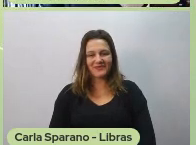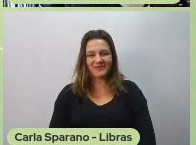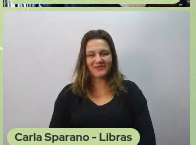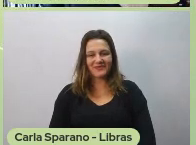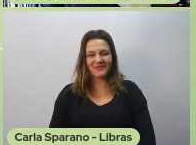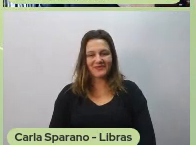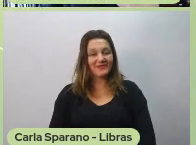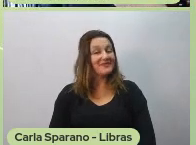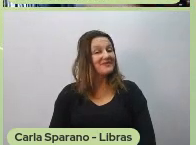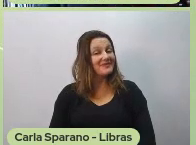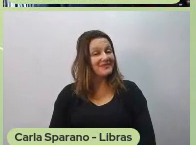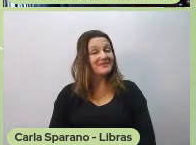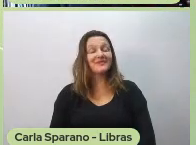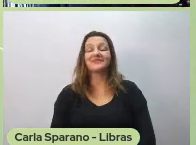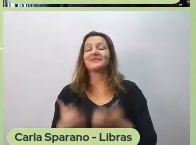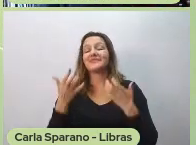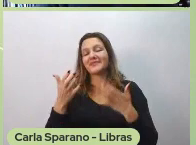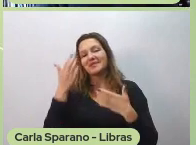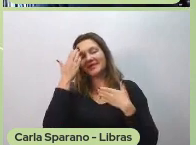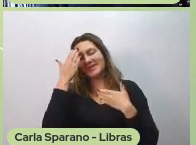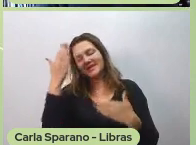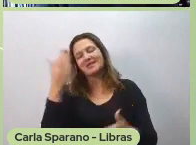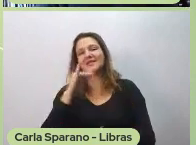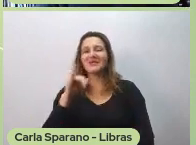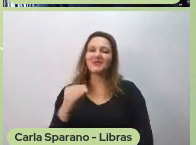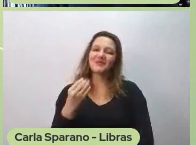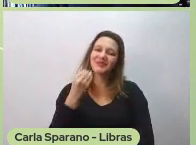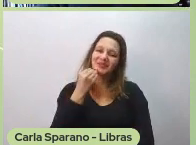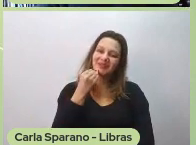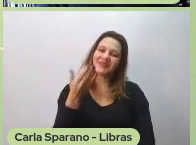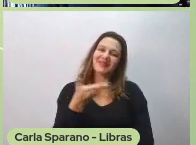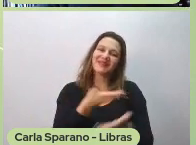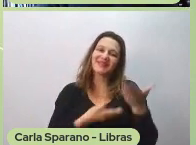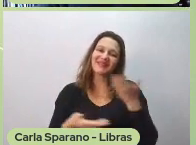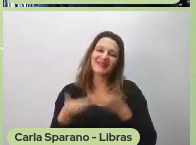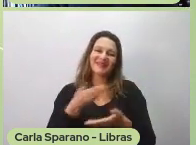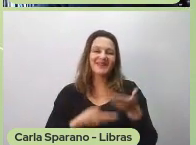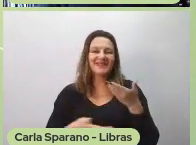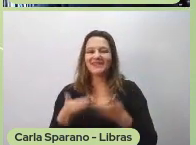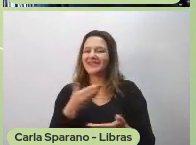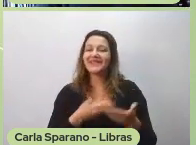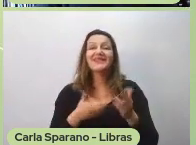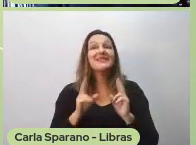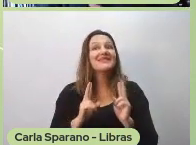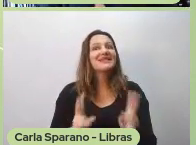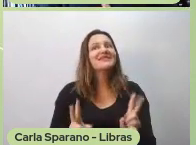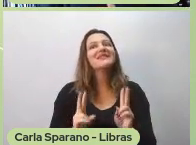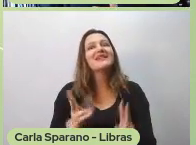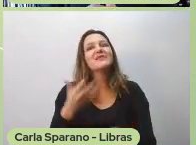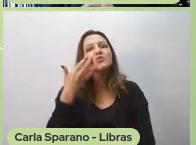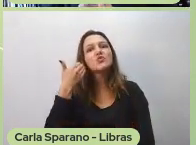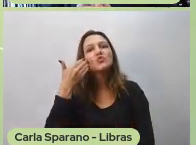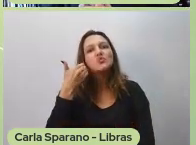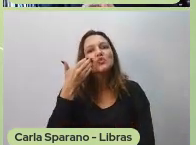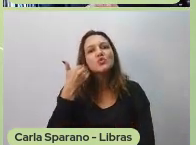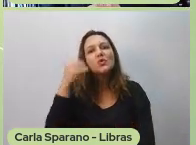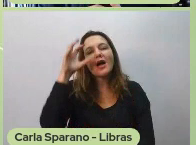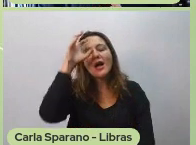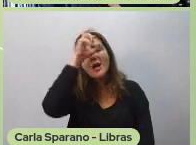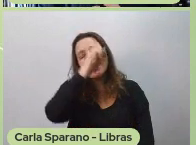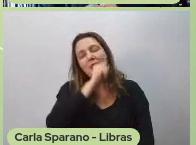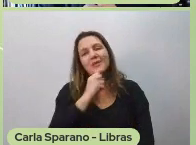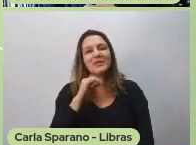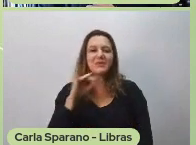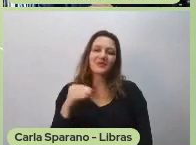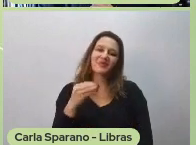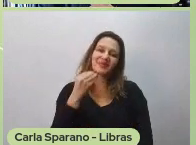Bom, Samuel, também quero agradecer essa oportunidade, essa troca. A gente sempre aprende muito a cada oportunidade. e